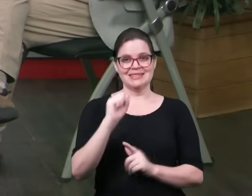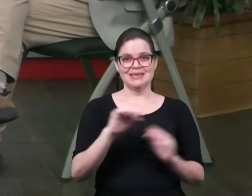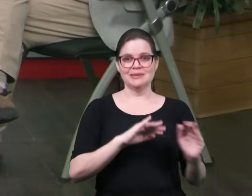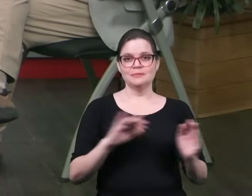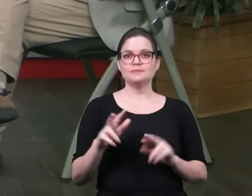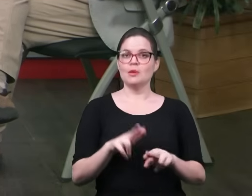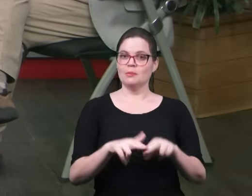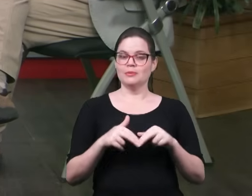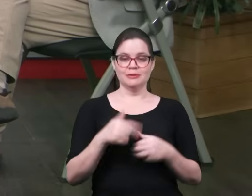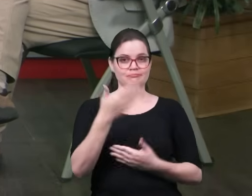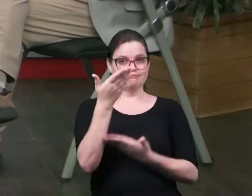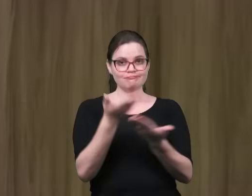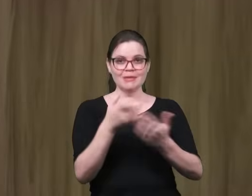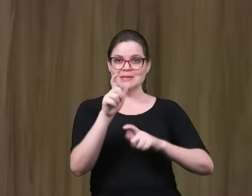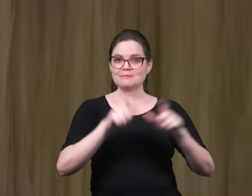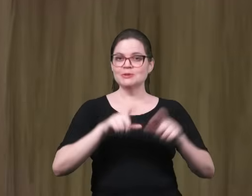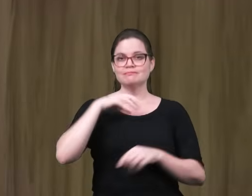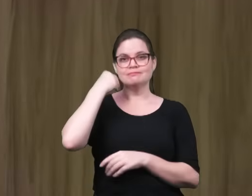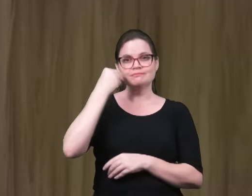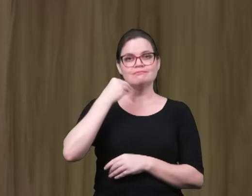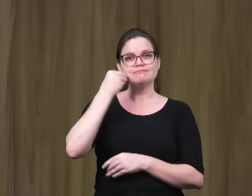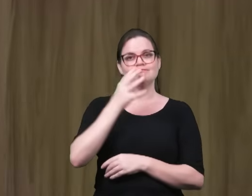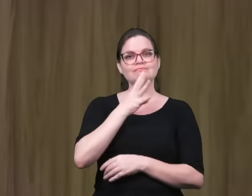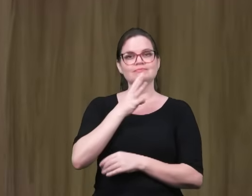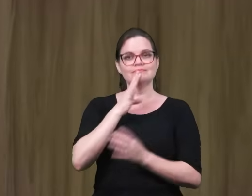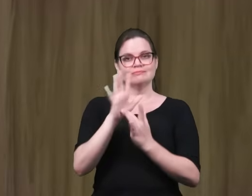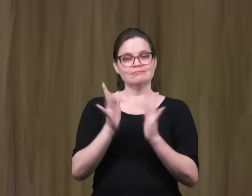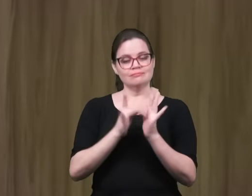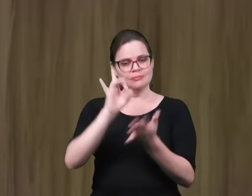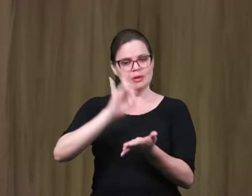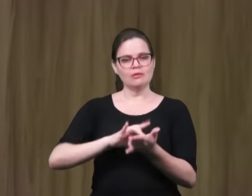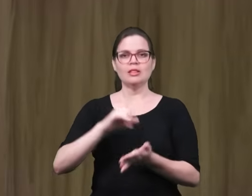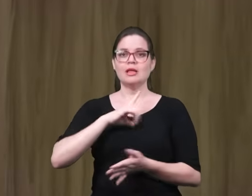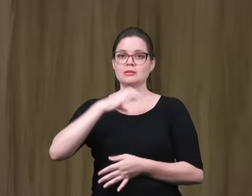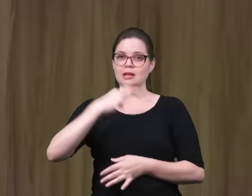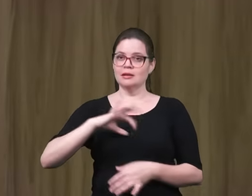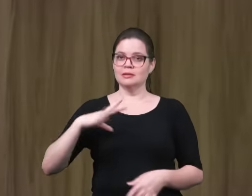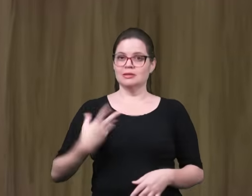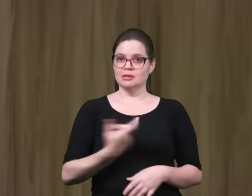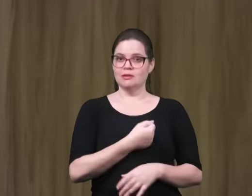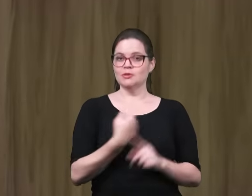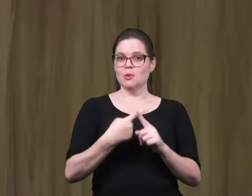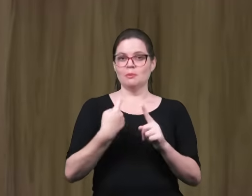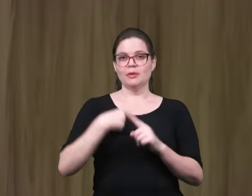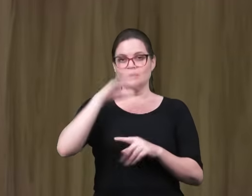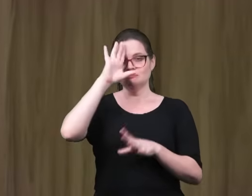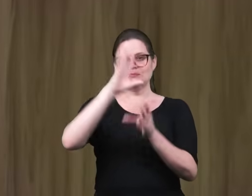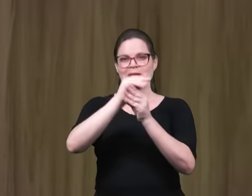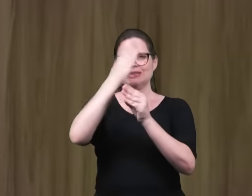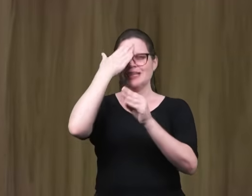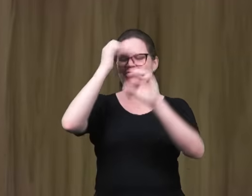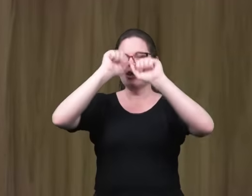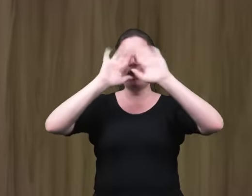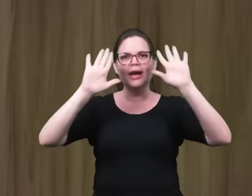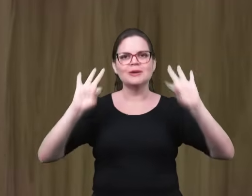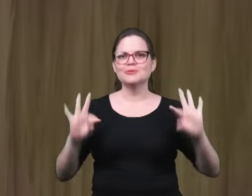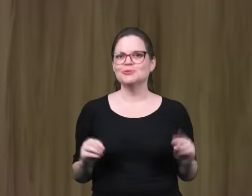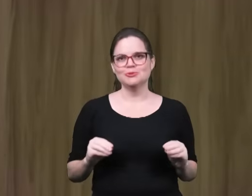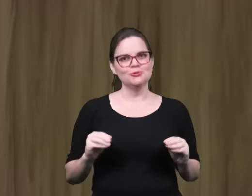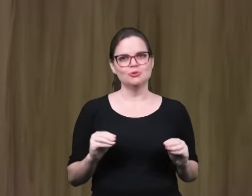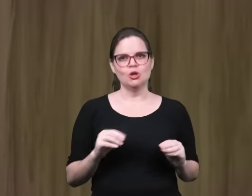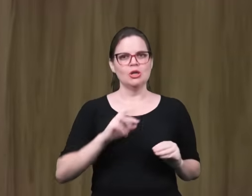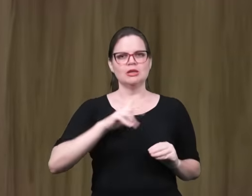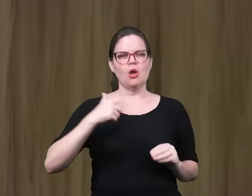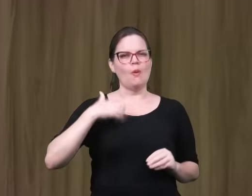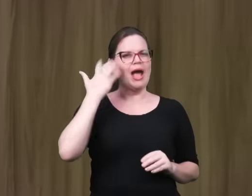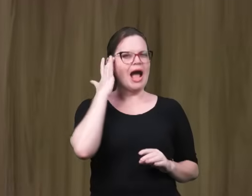conhece verdadeiramente Jesus tem certeza de salvação. Amém. Porque tudo está claro diante dele. Bendito não é uma seja o suposição,